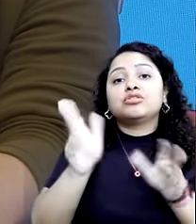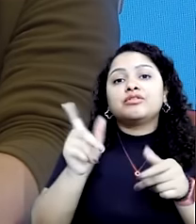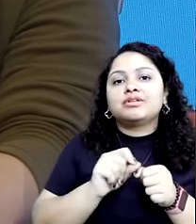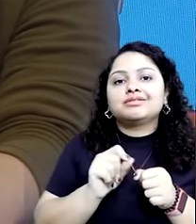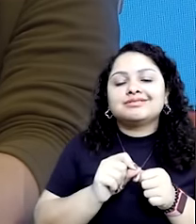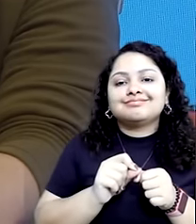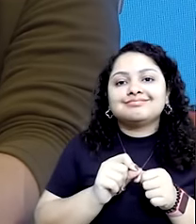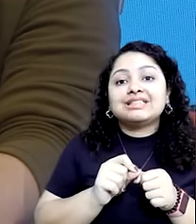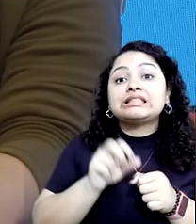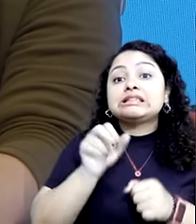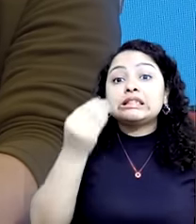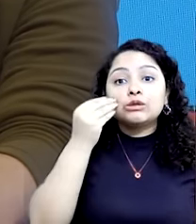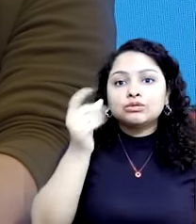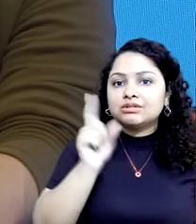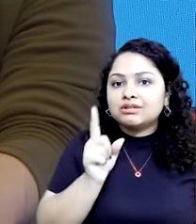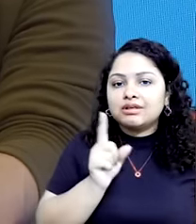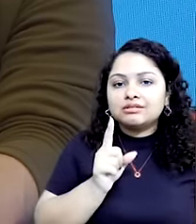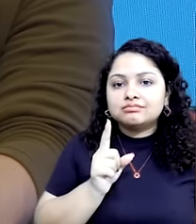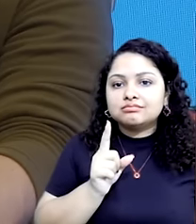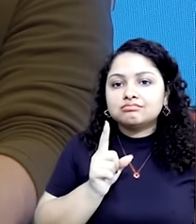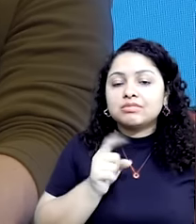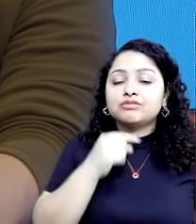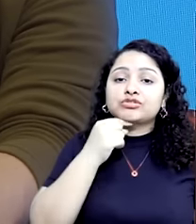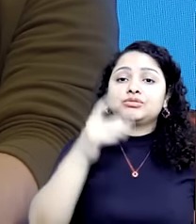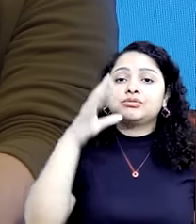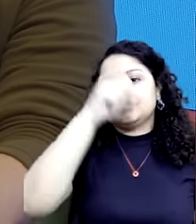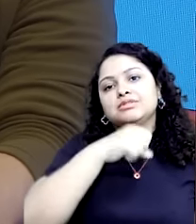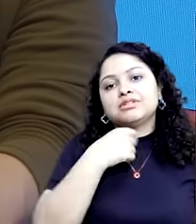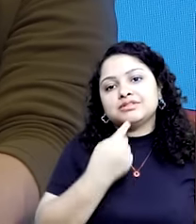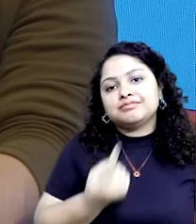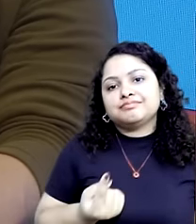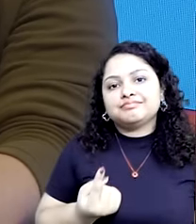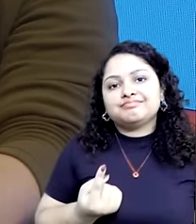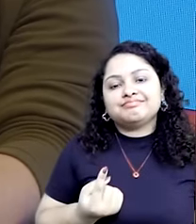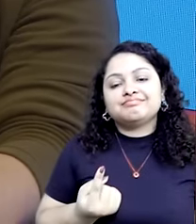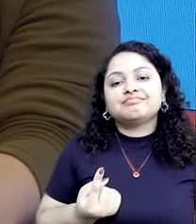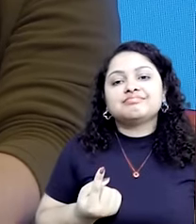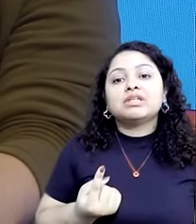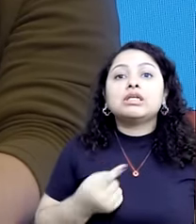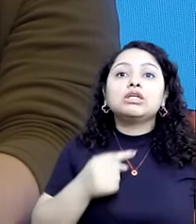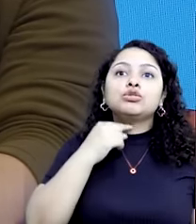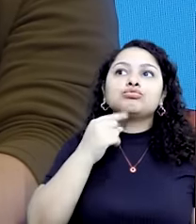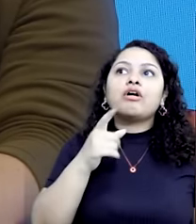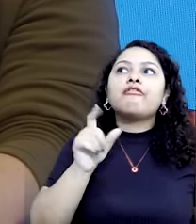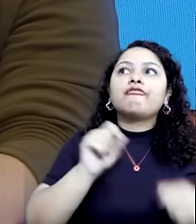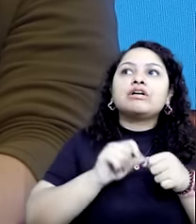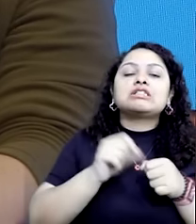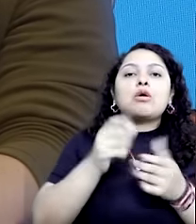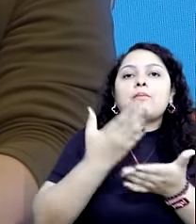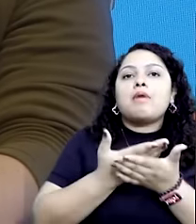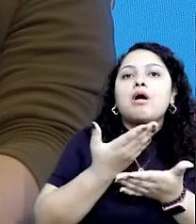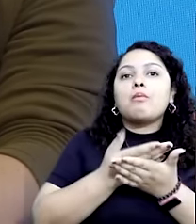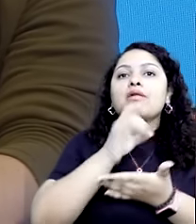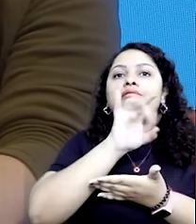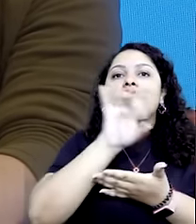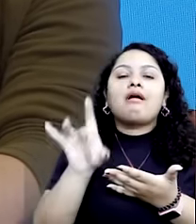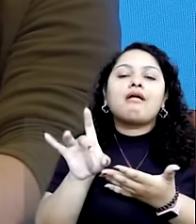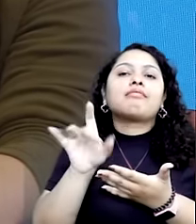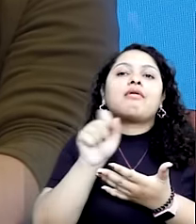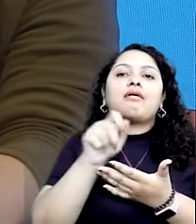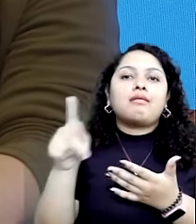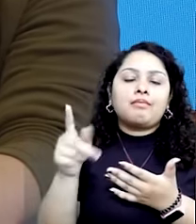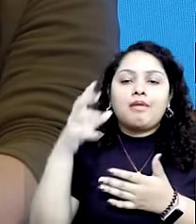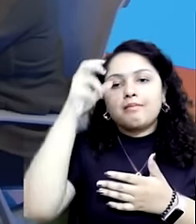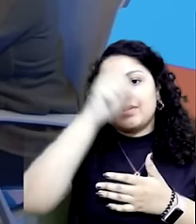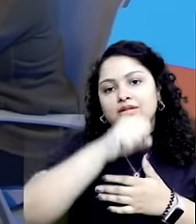se não tentar não vai aprender né e não dá também pra gente falar assim de fazer uma aula de cada aplicativo para eu entender não